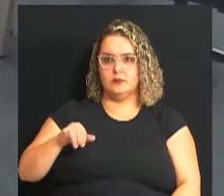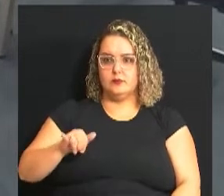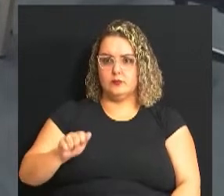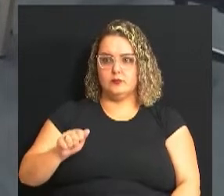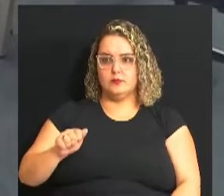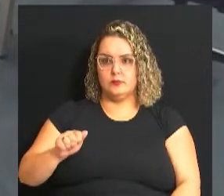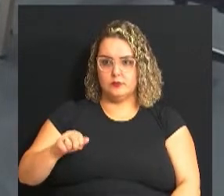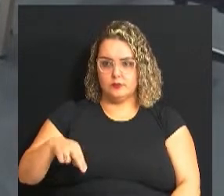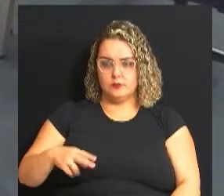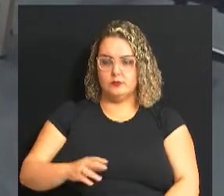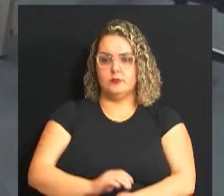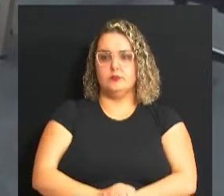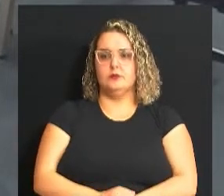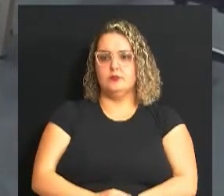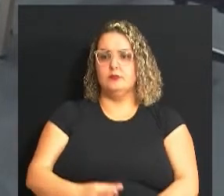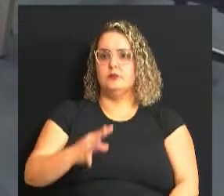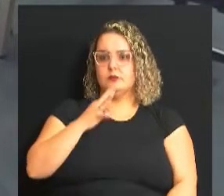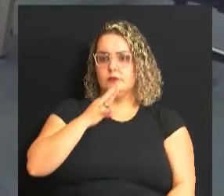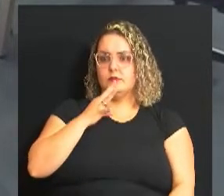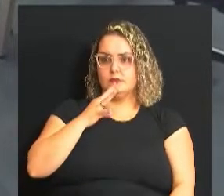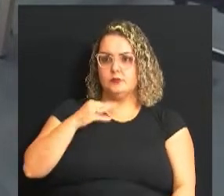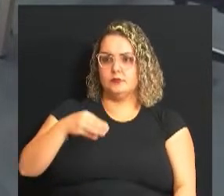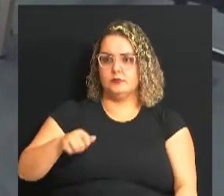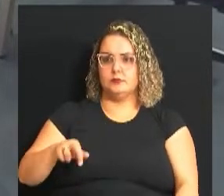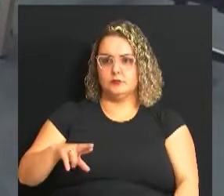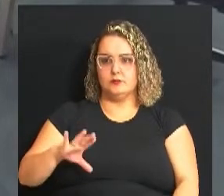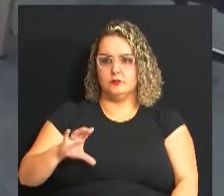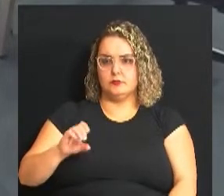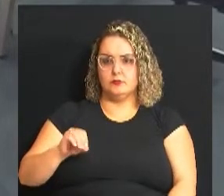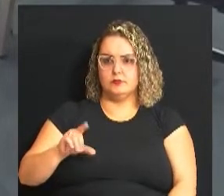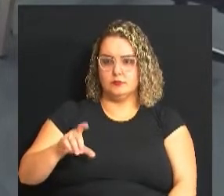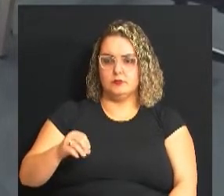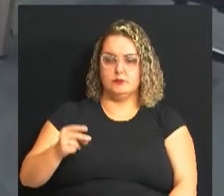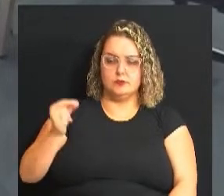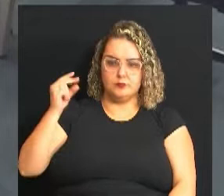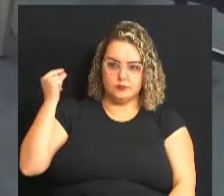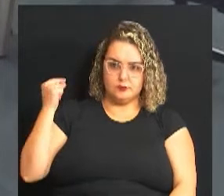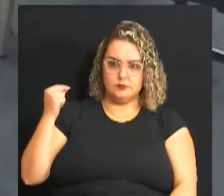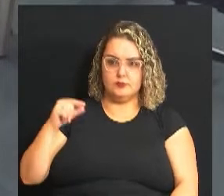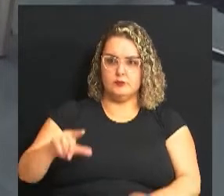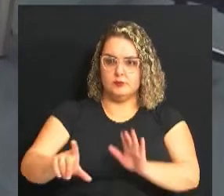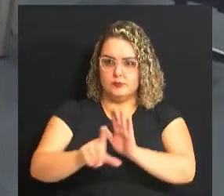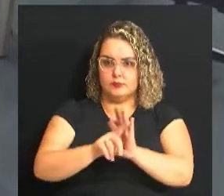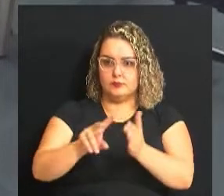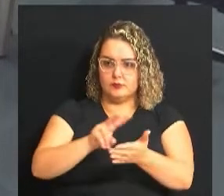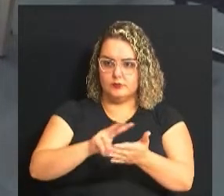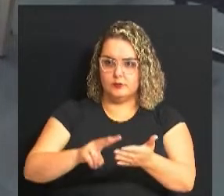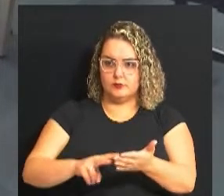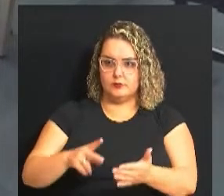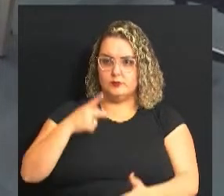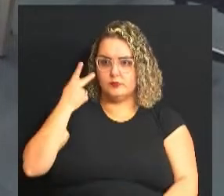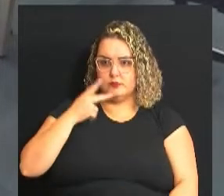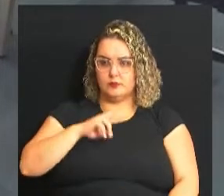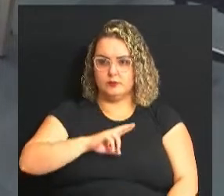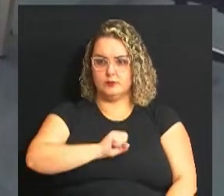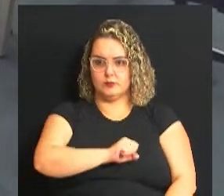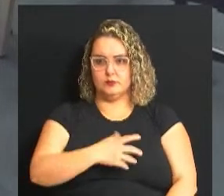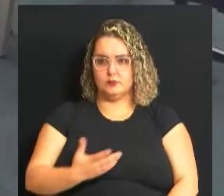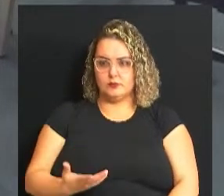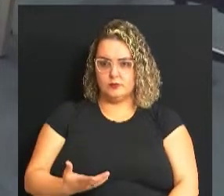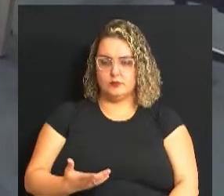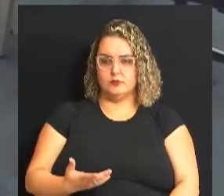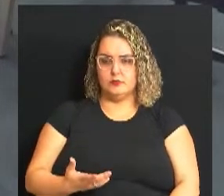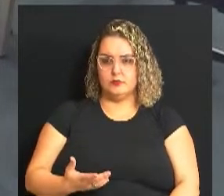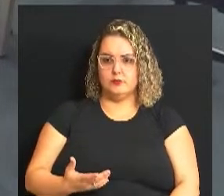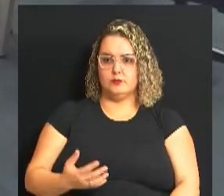E, quando eu li o projeto, o que mais me pegou foi o que o vereador Rossini falou, a renda